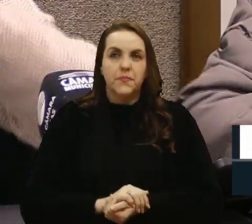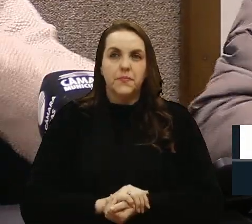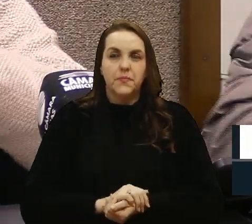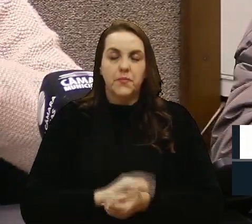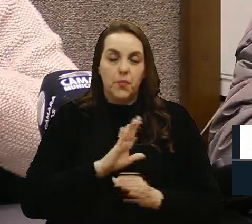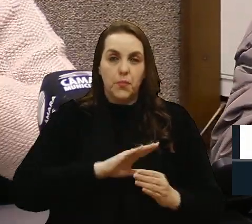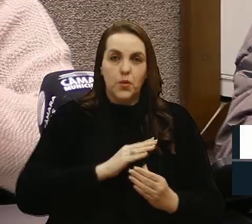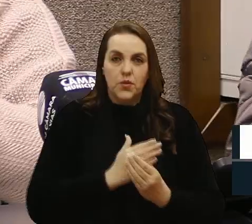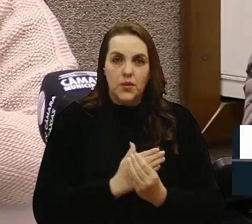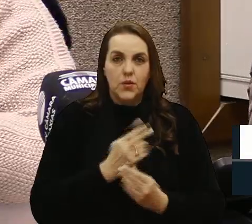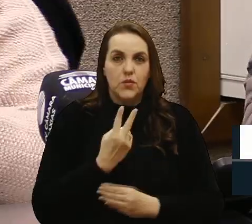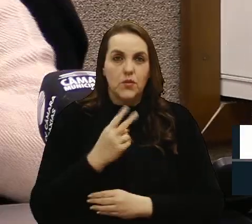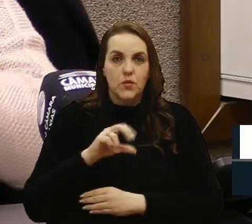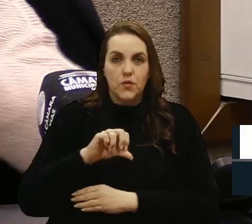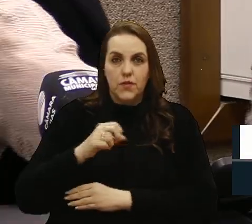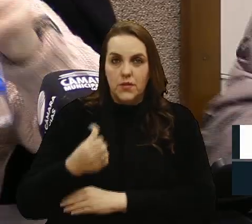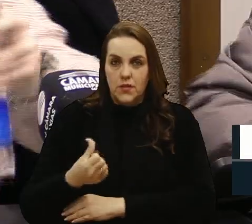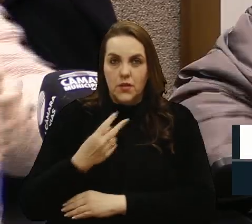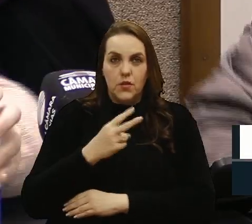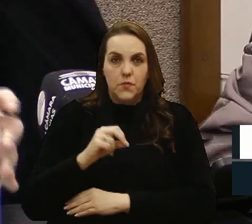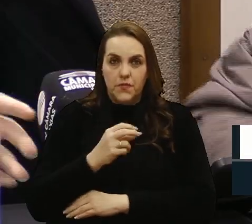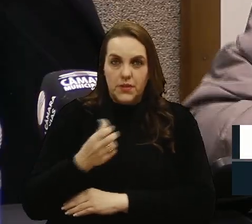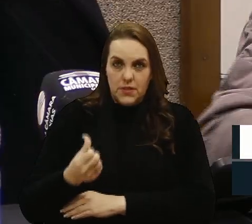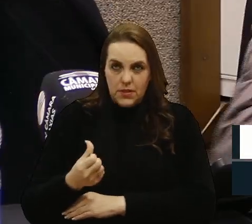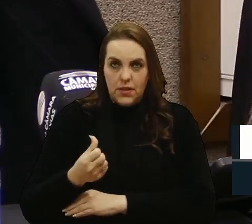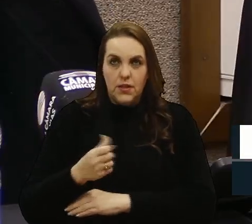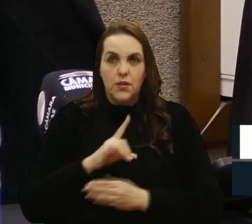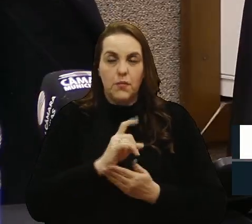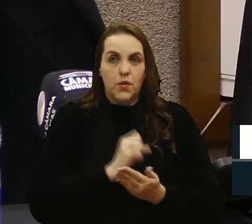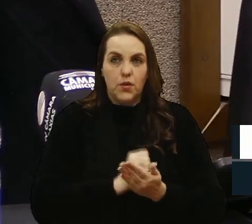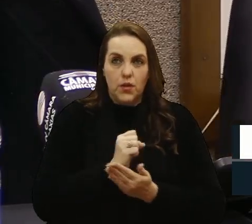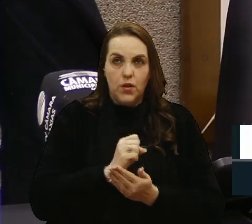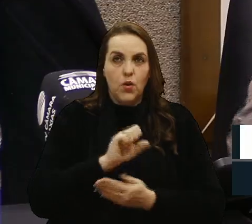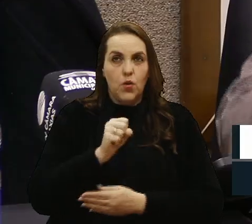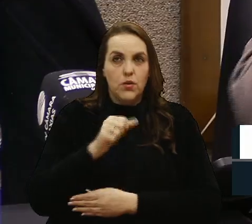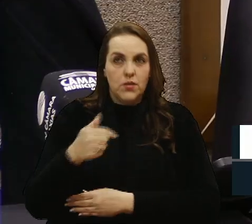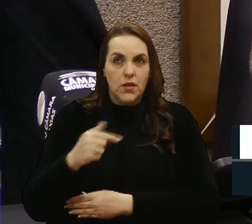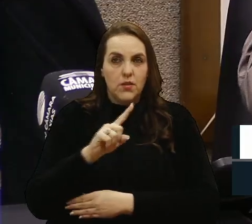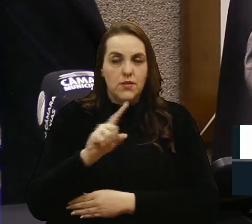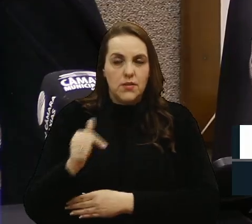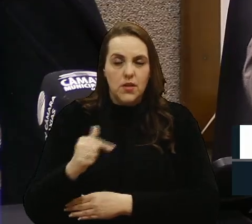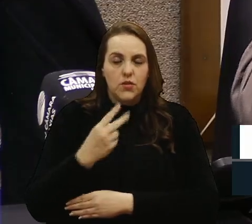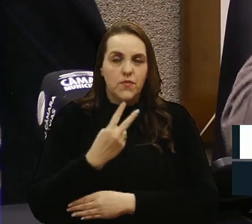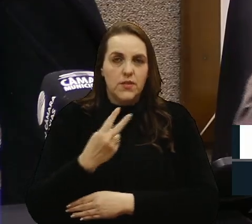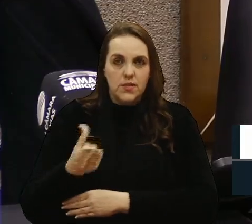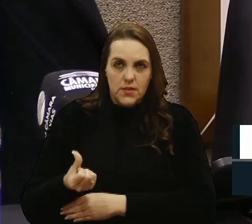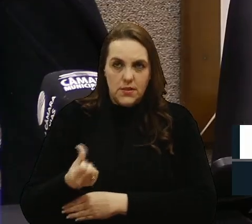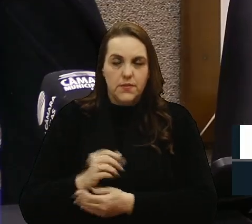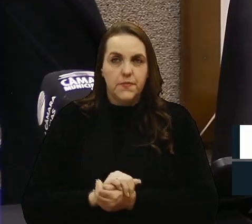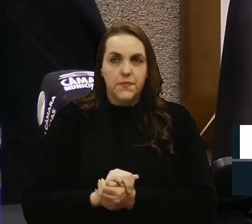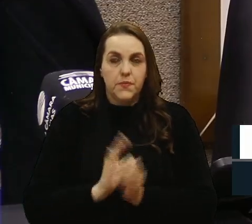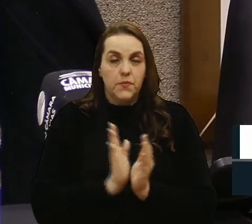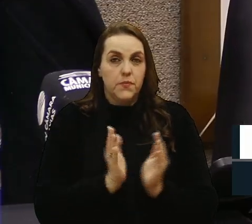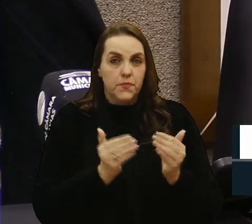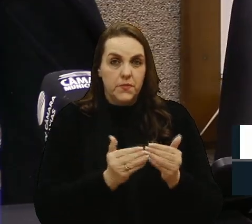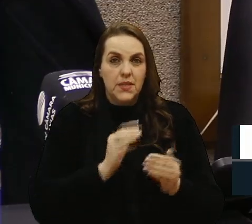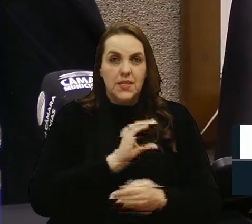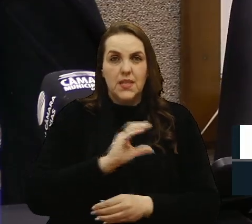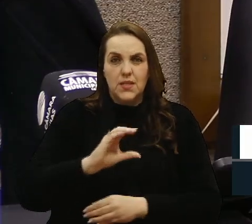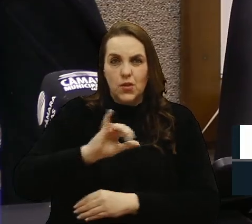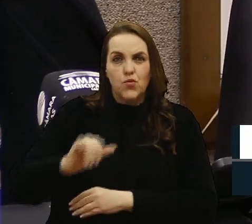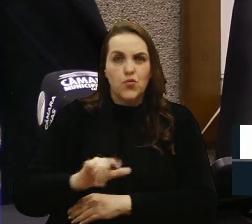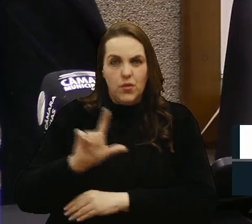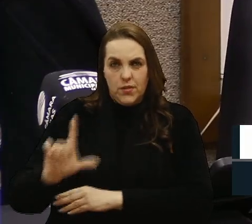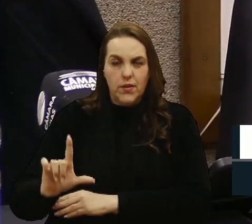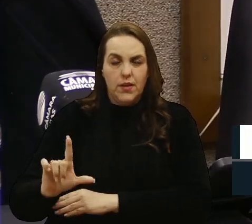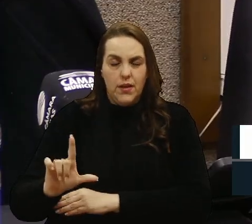no processo 296 de 2026, o protocolo é 870726. Comissão de Constituição, Justiça e Legislação, o parecer tem como